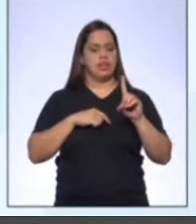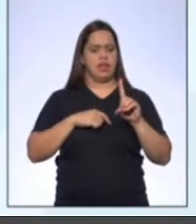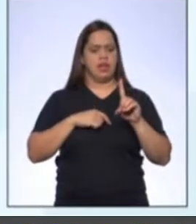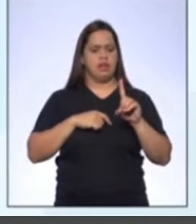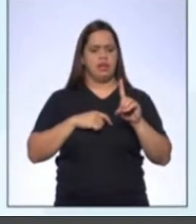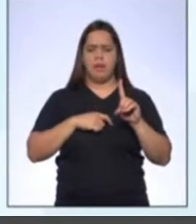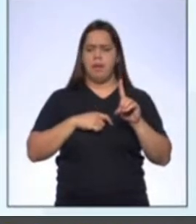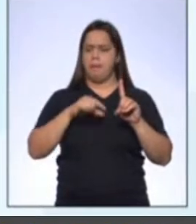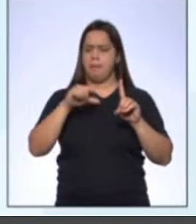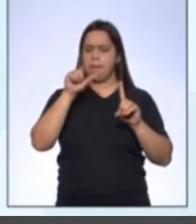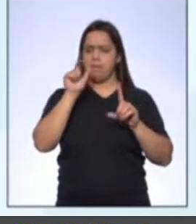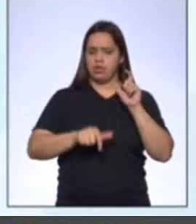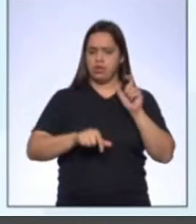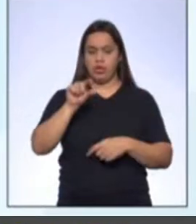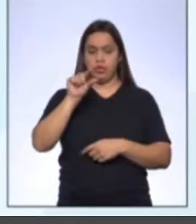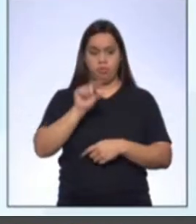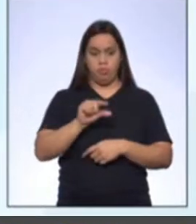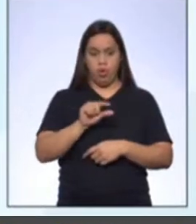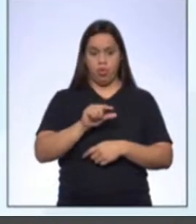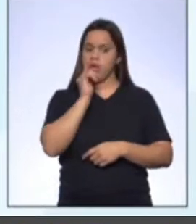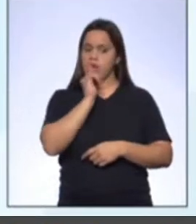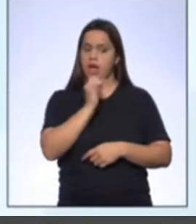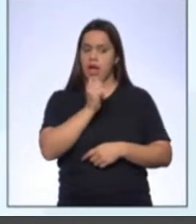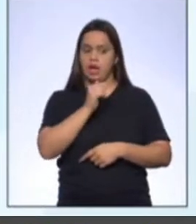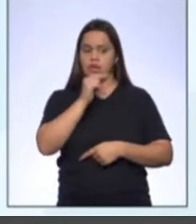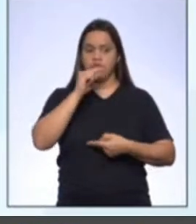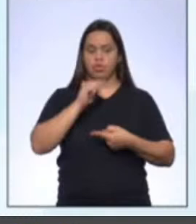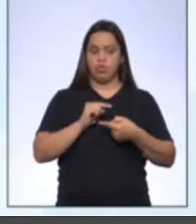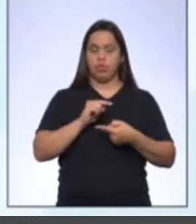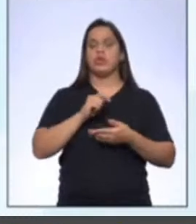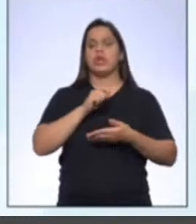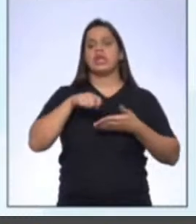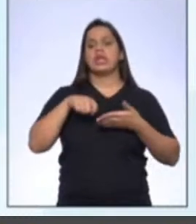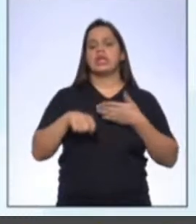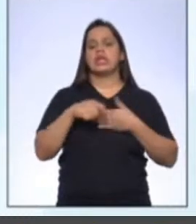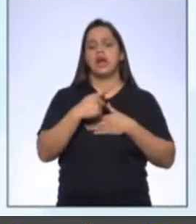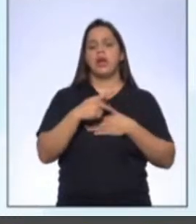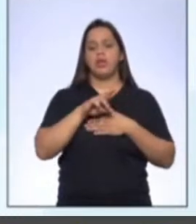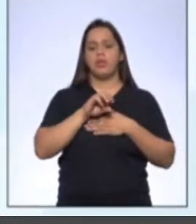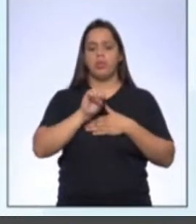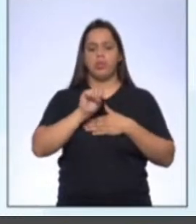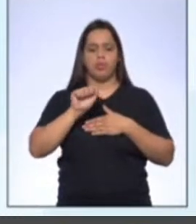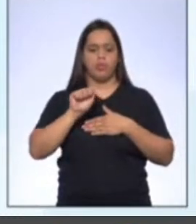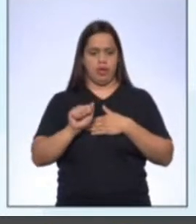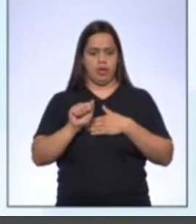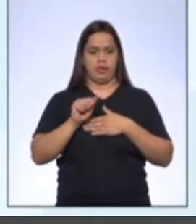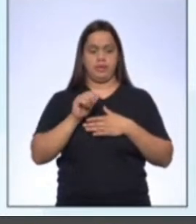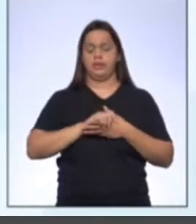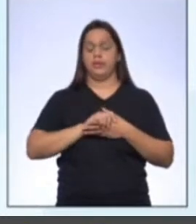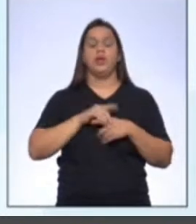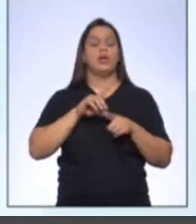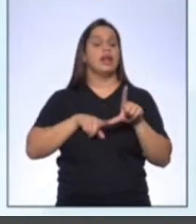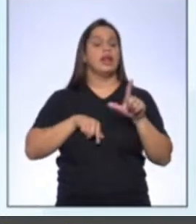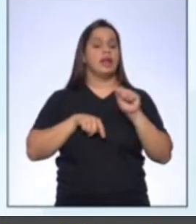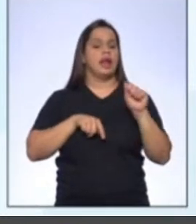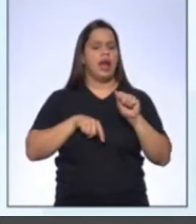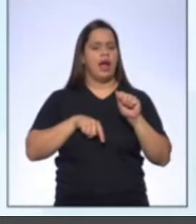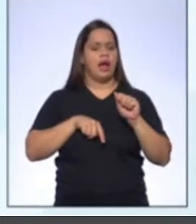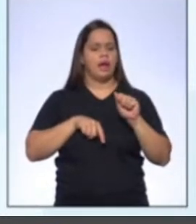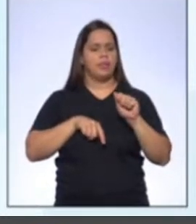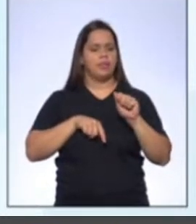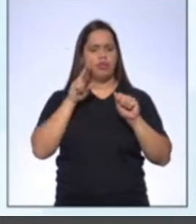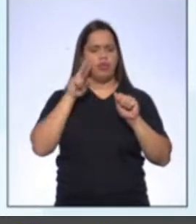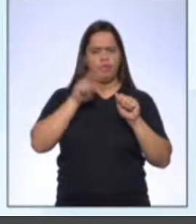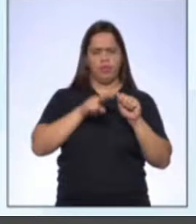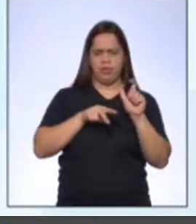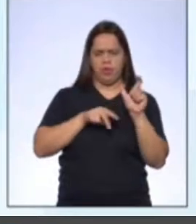Vamos grifar algumas coisas importantes que nós temos aí. Na alternativa A, vou grifar três coisinhas aí para nós, tá bom? Primeiro, a